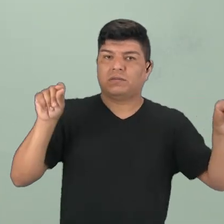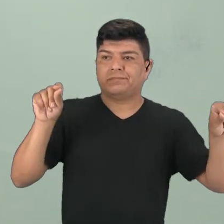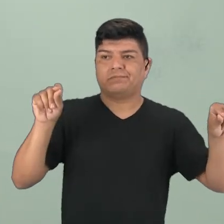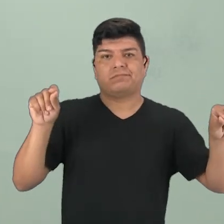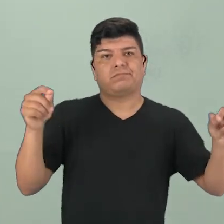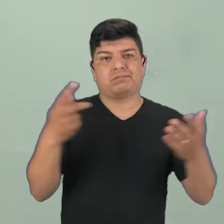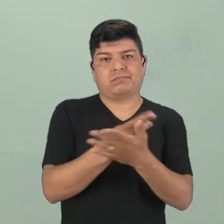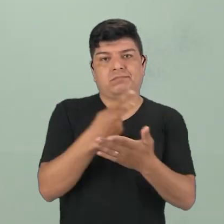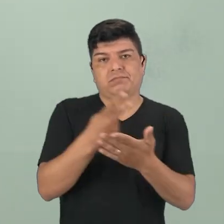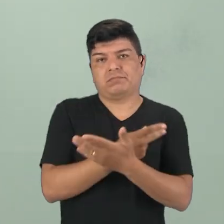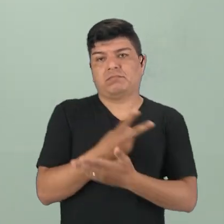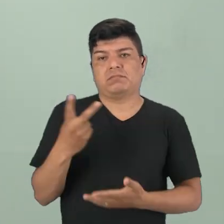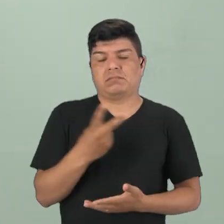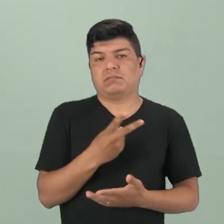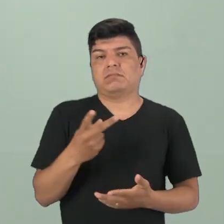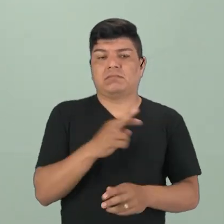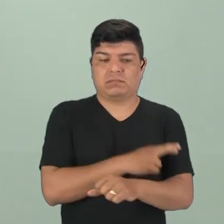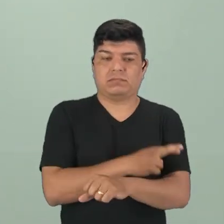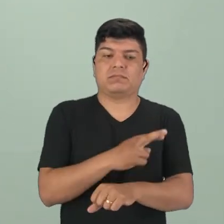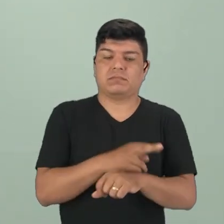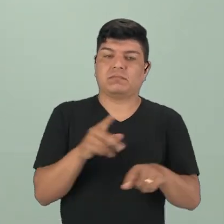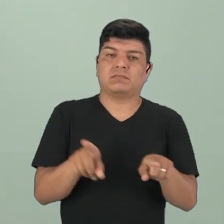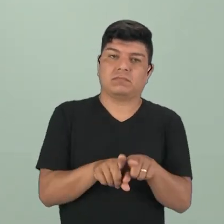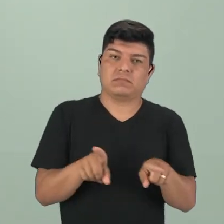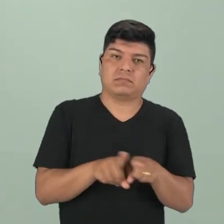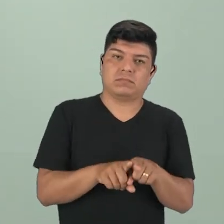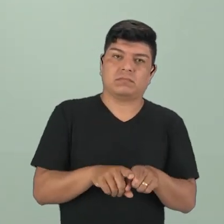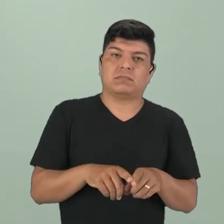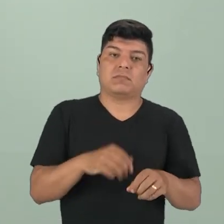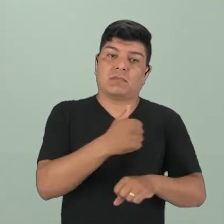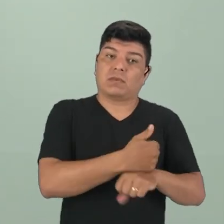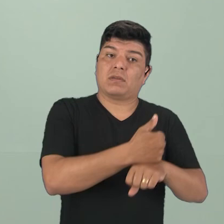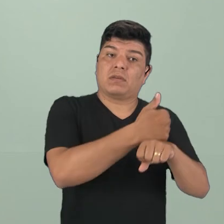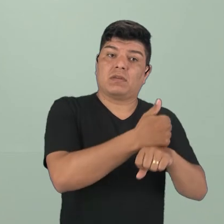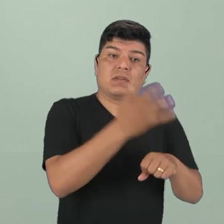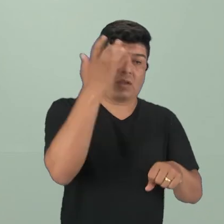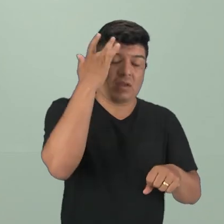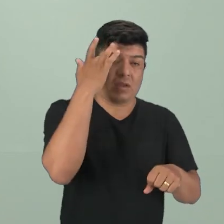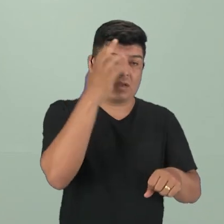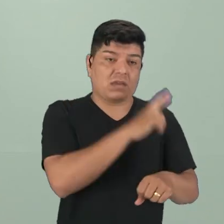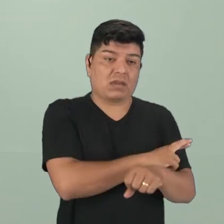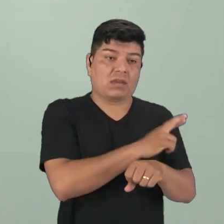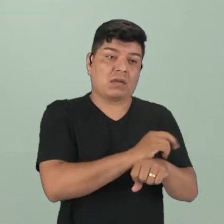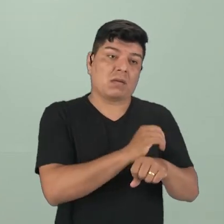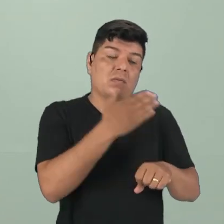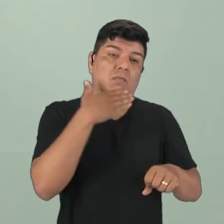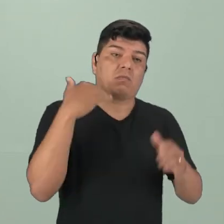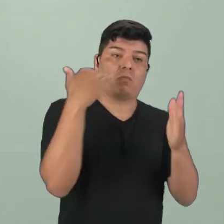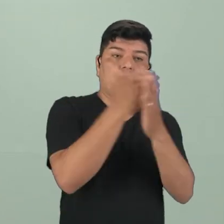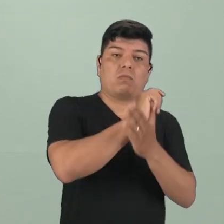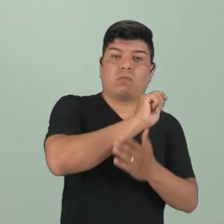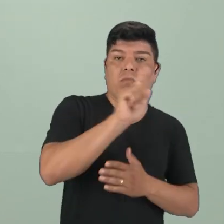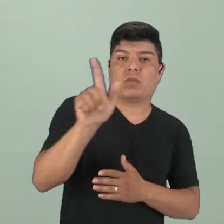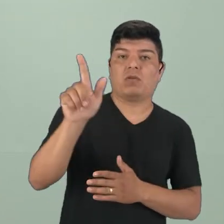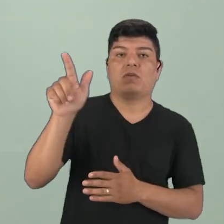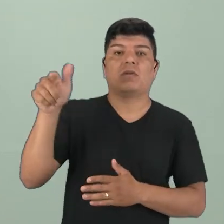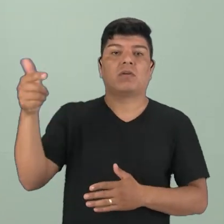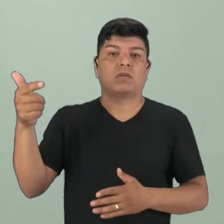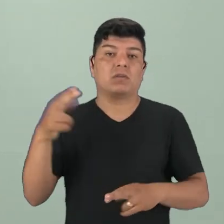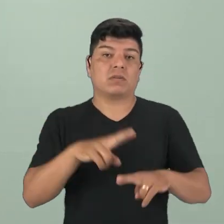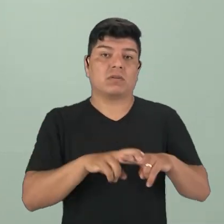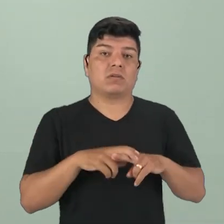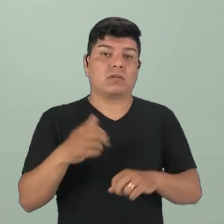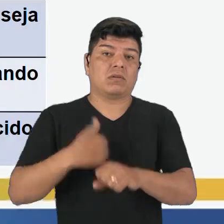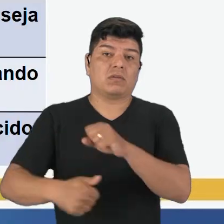os mesmos erros. Em religião acontece isso também. Um líder fundamentalista, ele acha que a sua religião é maior e melhor do que a do outro. Então,